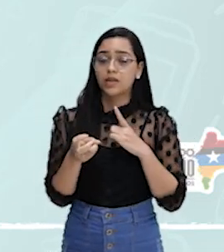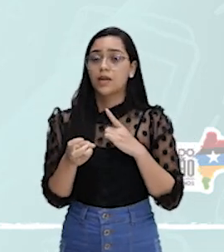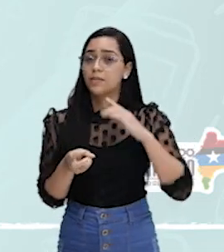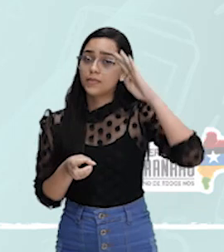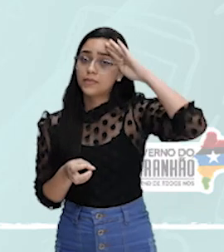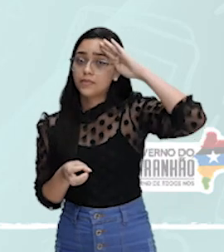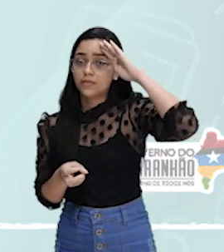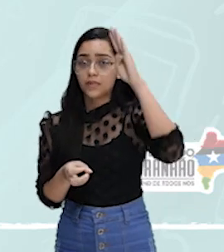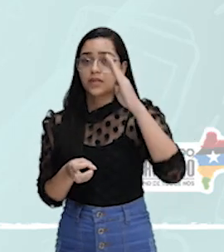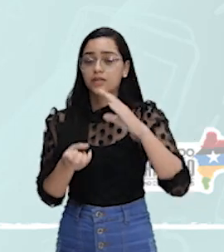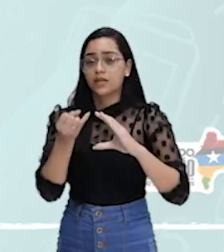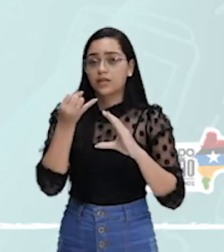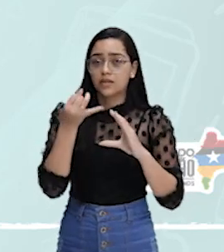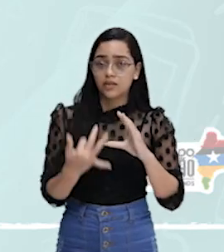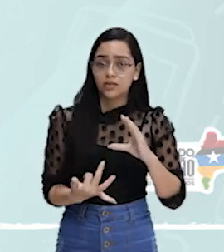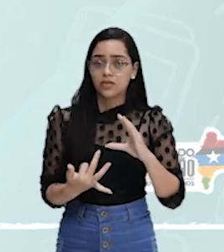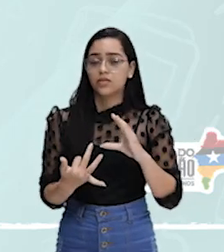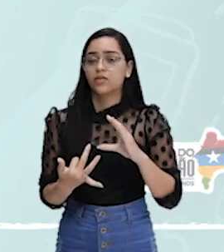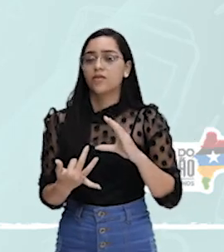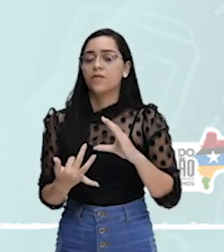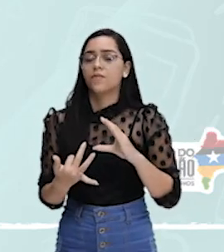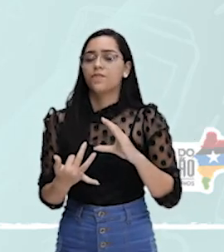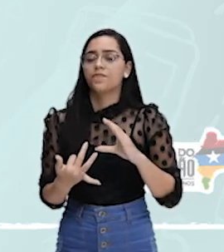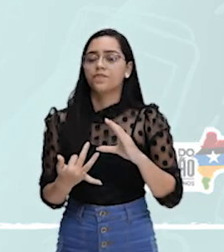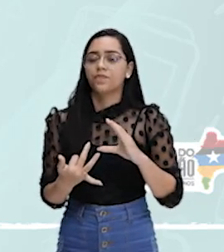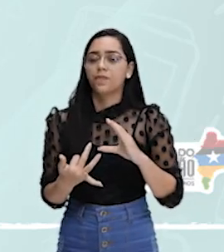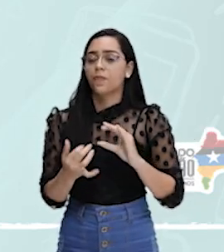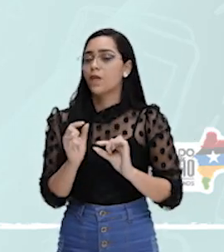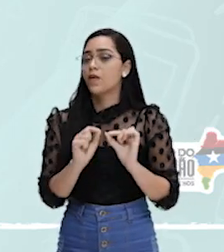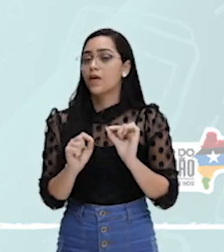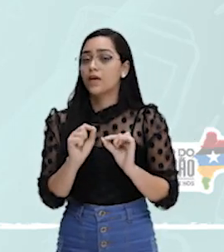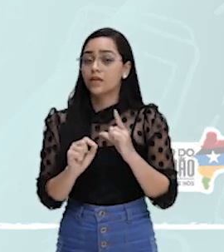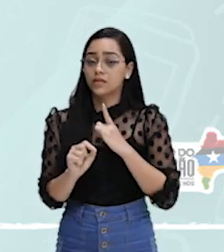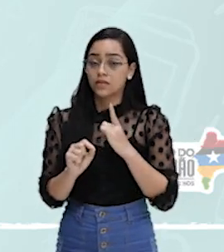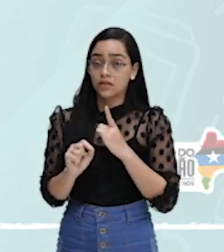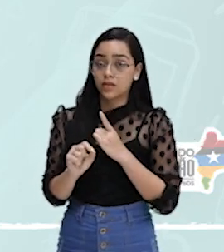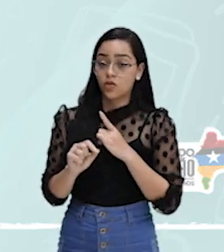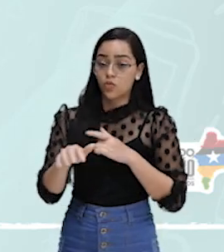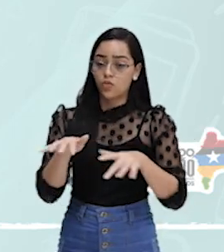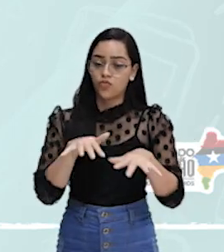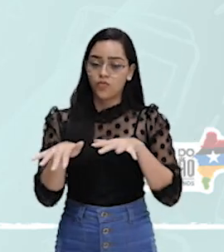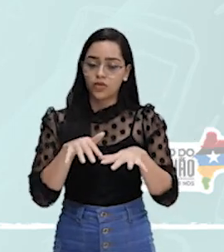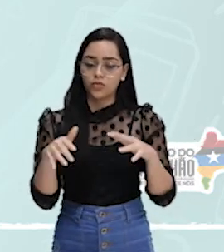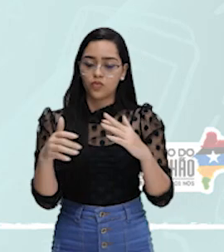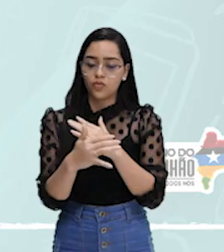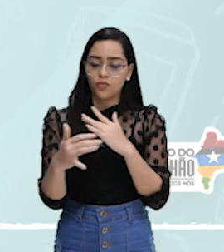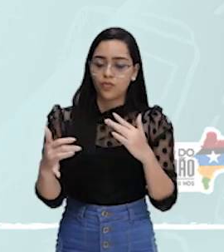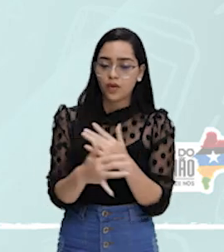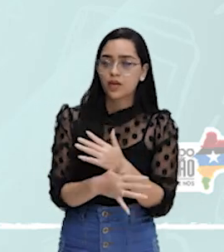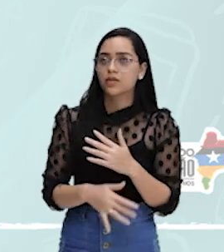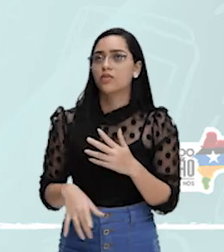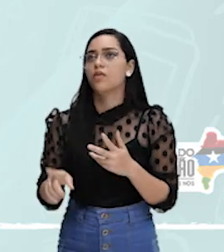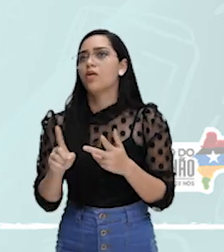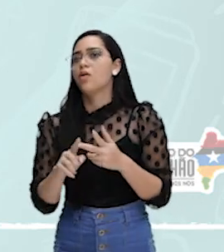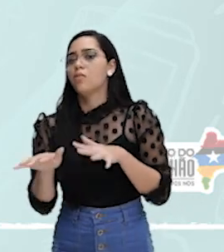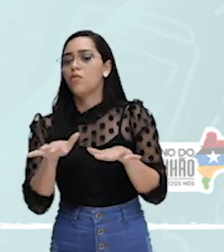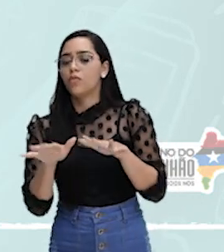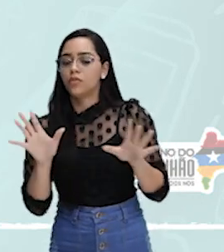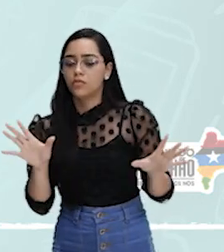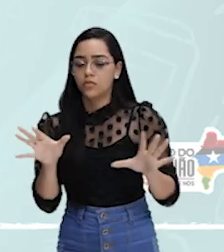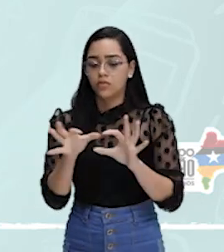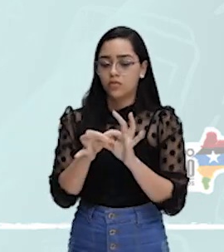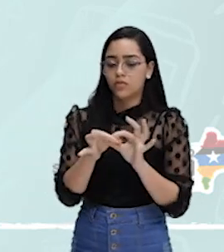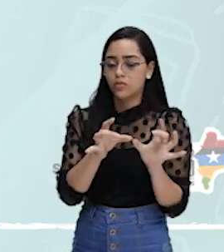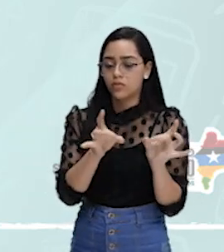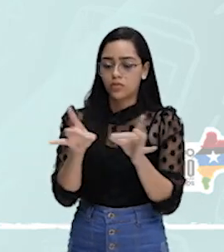principais características do renascimento cultural, por ele ser inclusive um movimento urbano, por ele ser um movimento ligado às